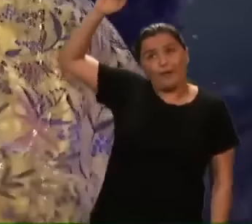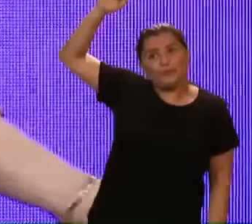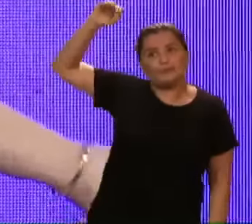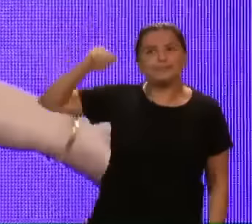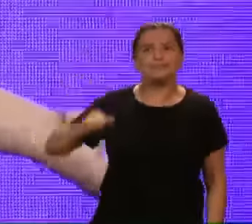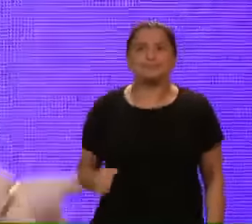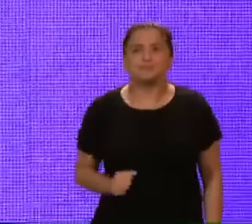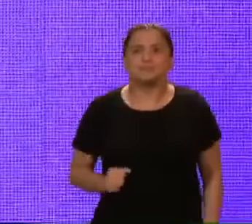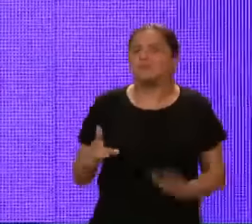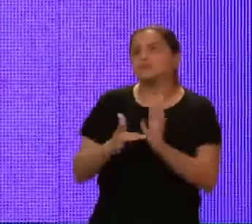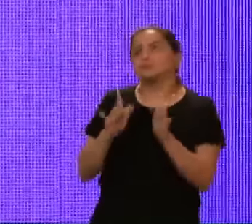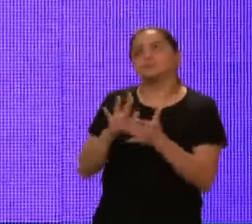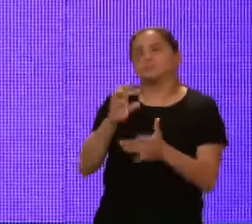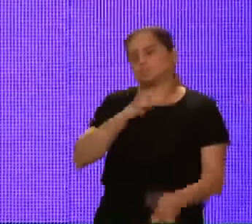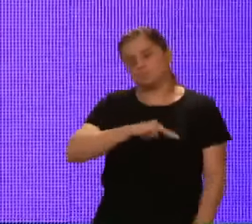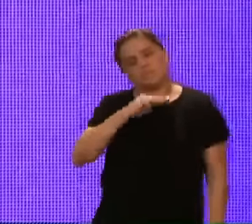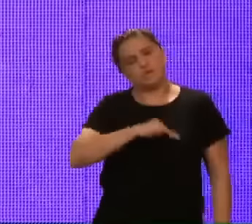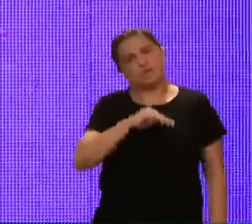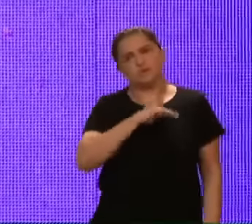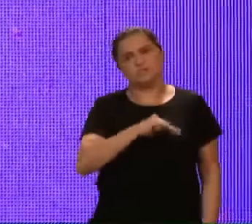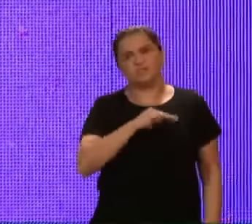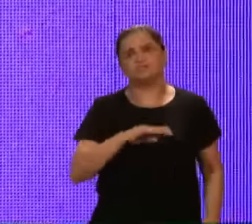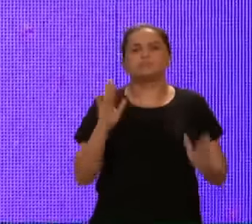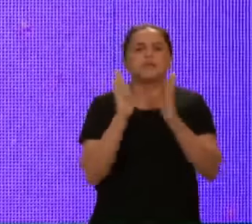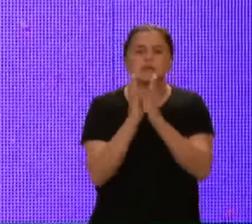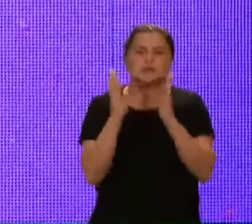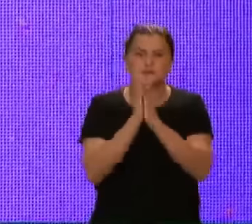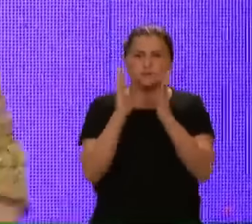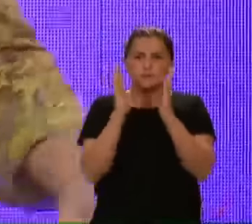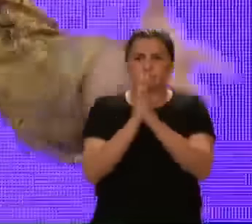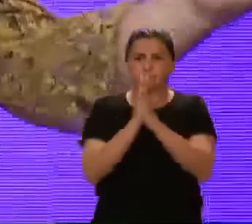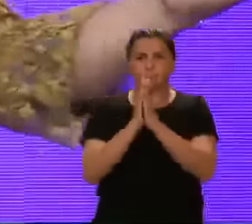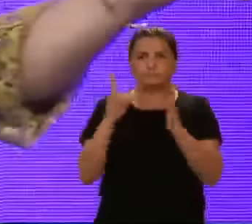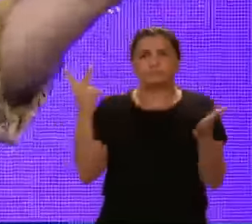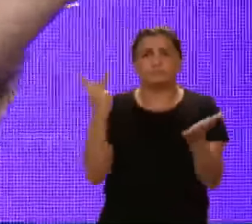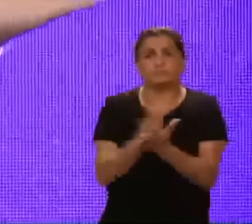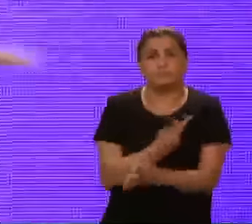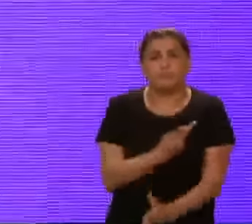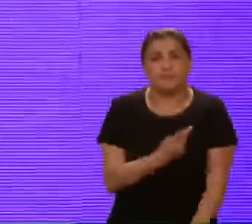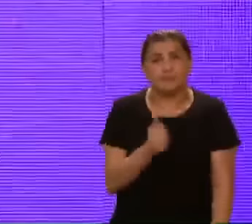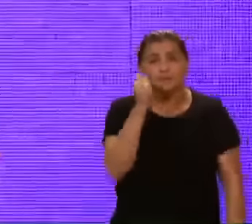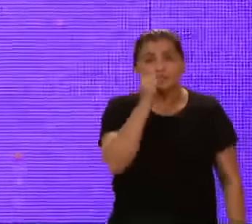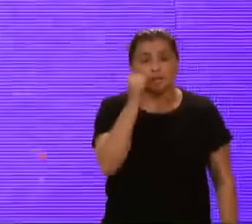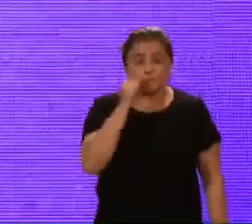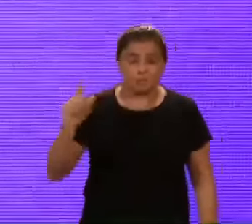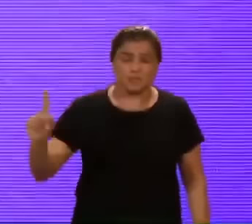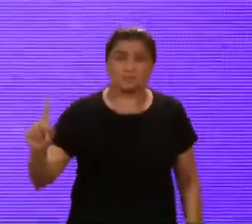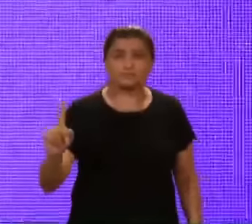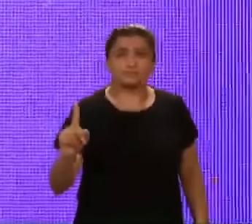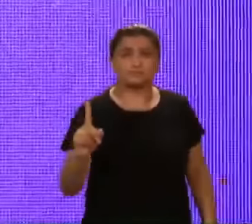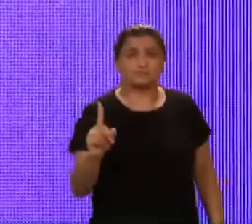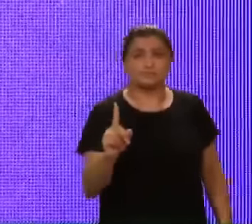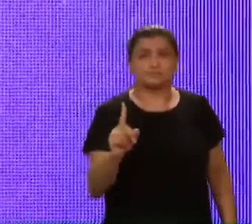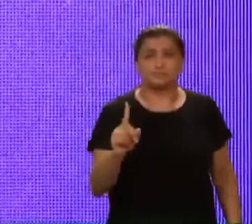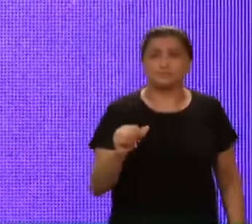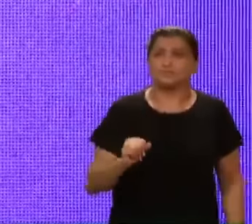Falei, Jesus, tem misericórdia de mim. Aí eu orei. De repente, a menina tá desfilando e o Jairinho tava comigo. Eu falei,